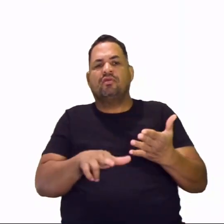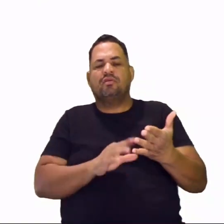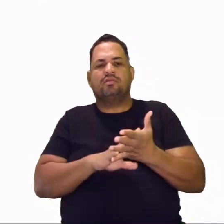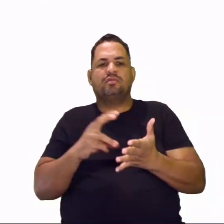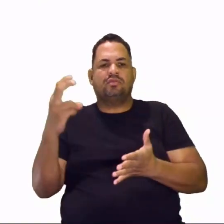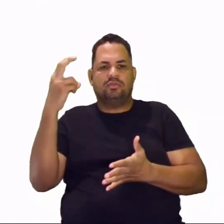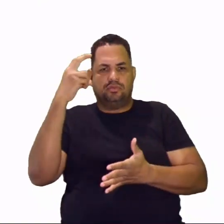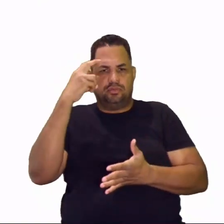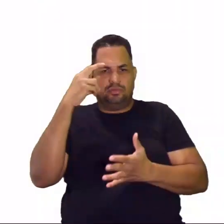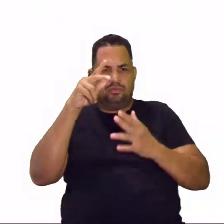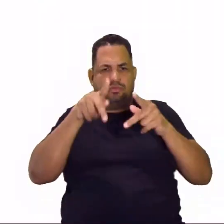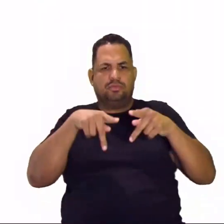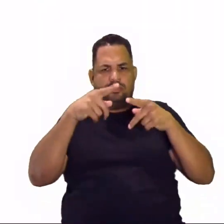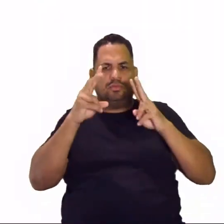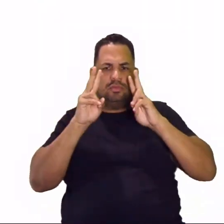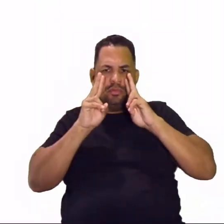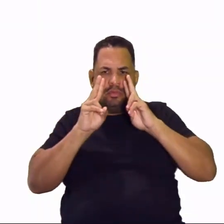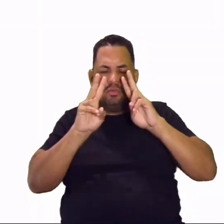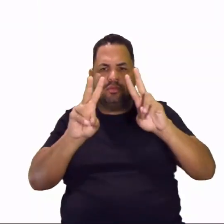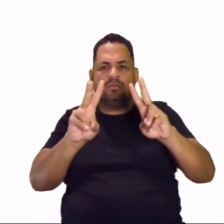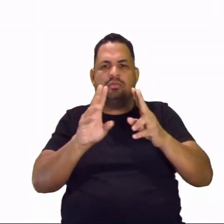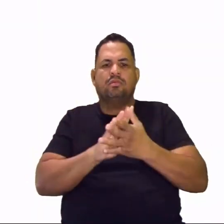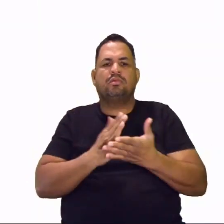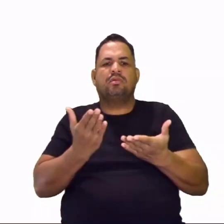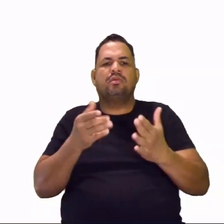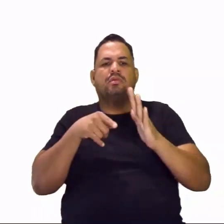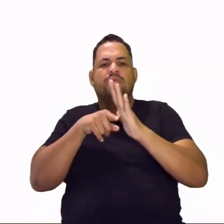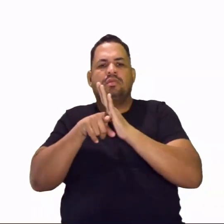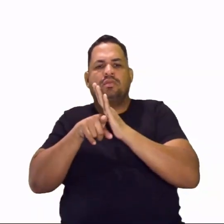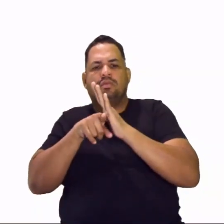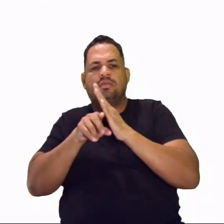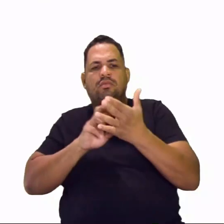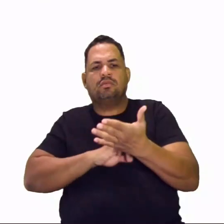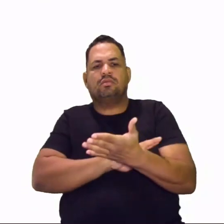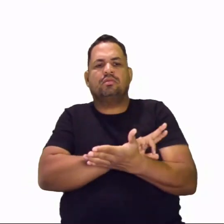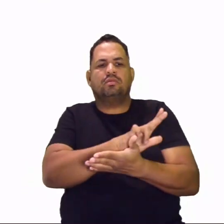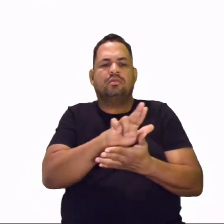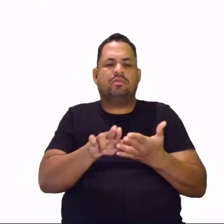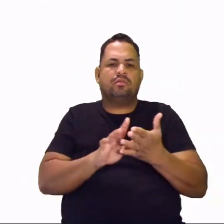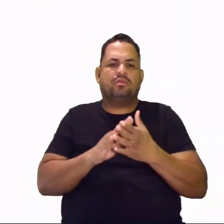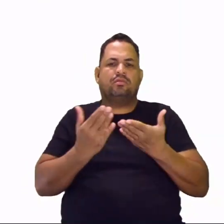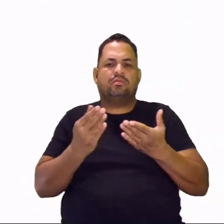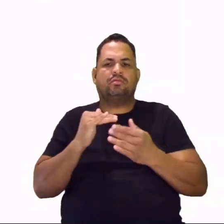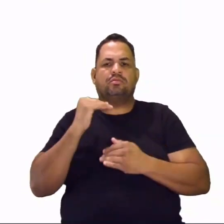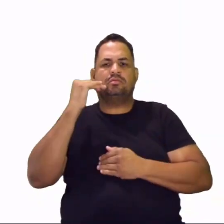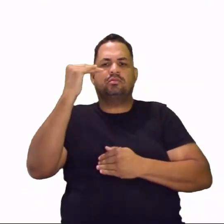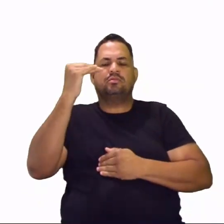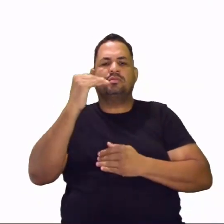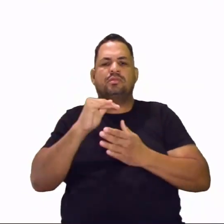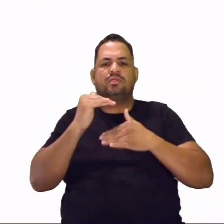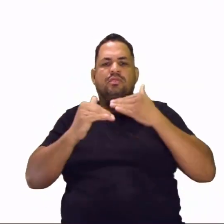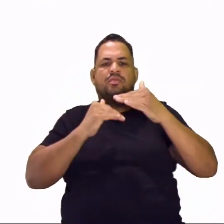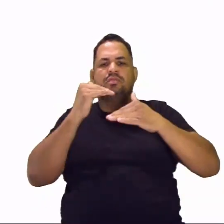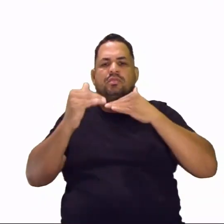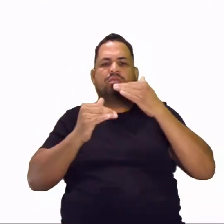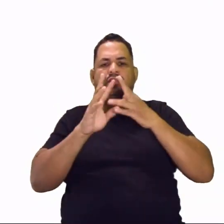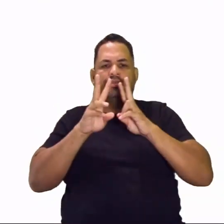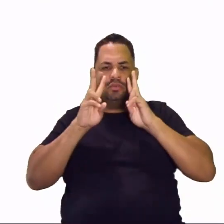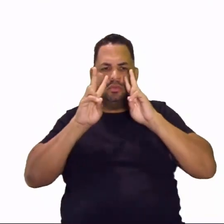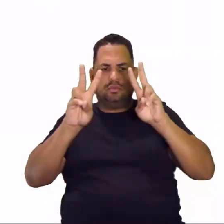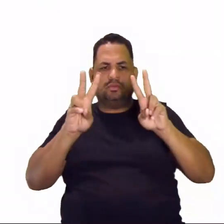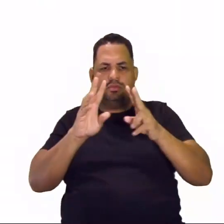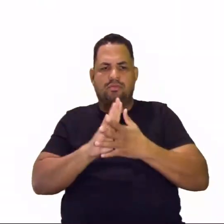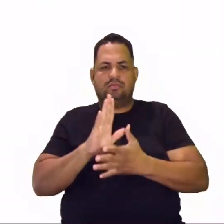dos povos, que é esse olhar, esse estudo dessa diversidade que pressupõe o desenvolvimento de um olhar diferente